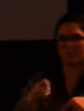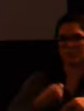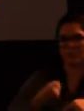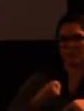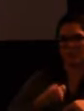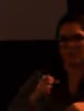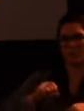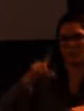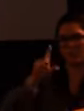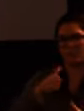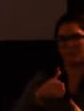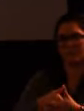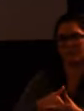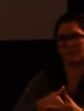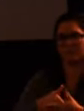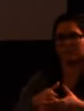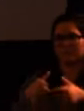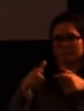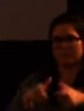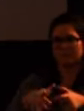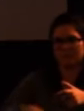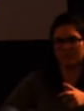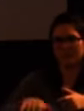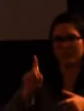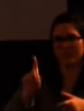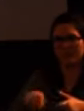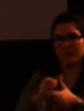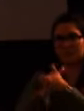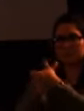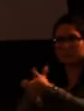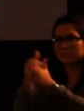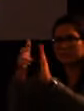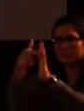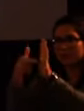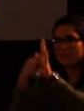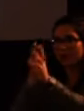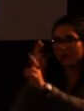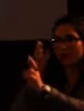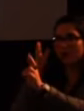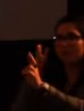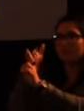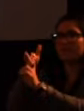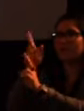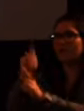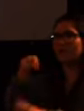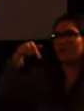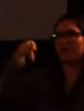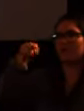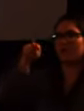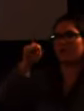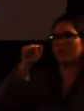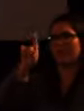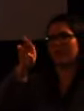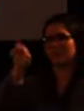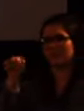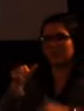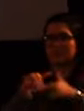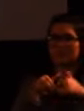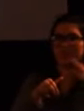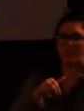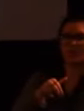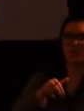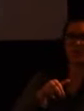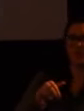lotes e quadras tomam como base a quadra como uma unidade de referência, tá certo? Então, por isso que a quadra e o lote, elas têm esse